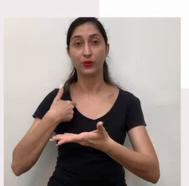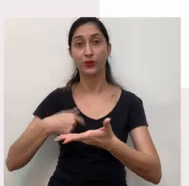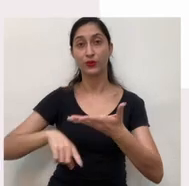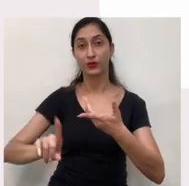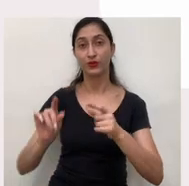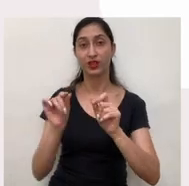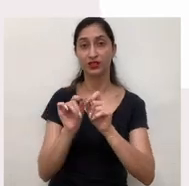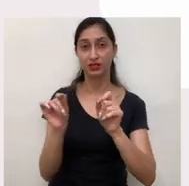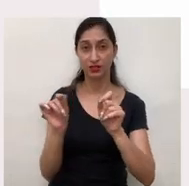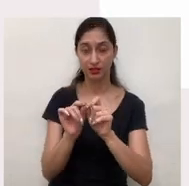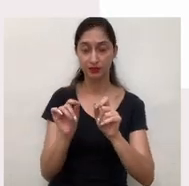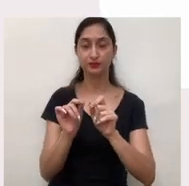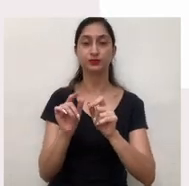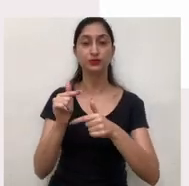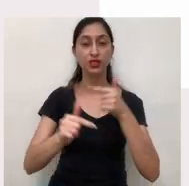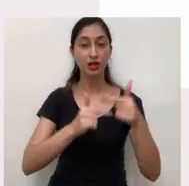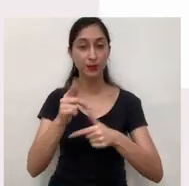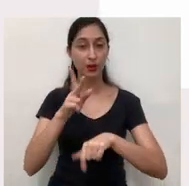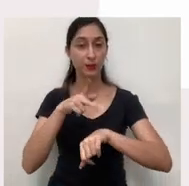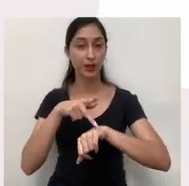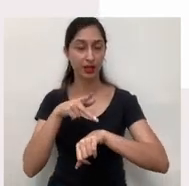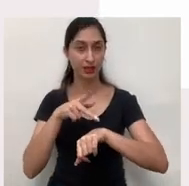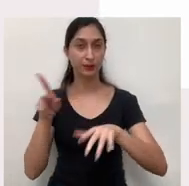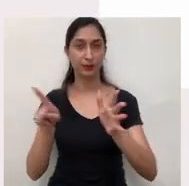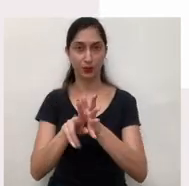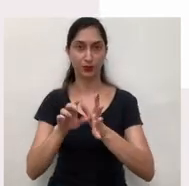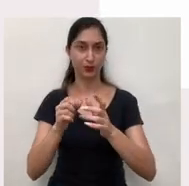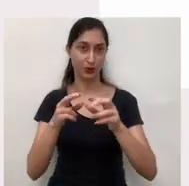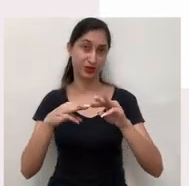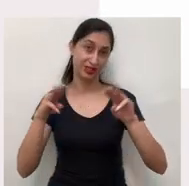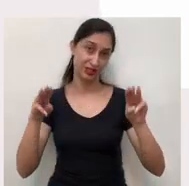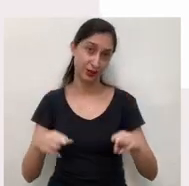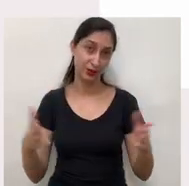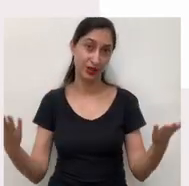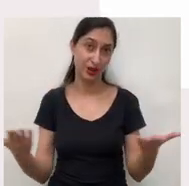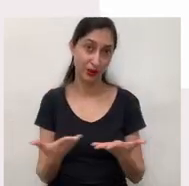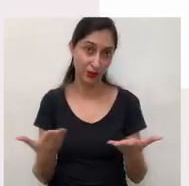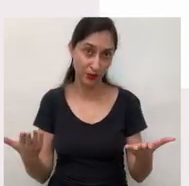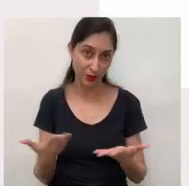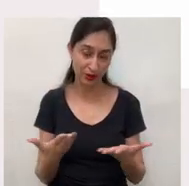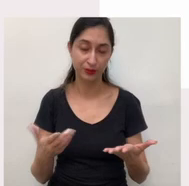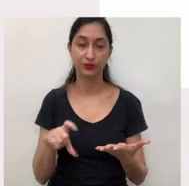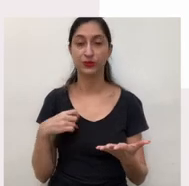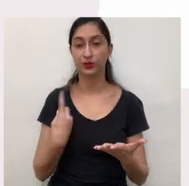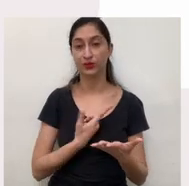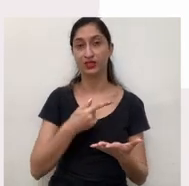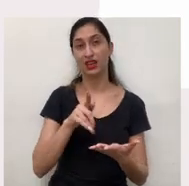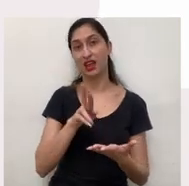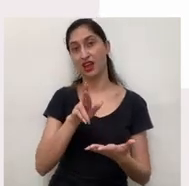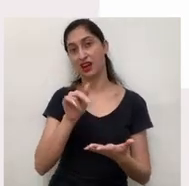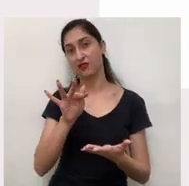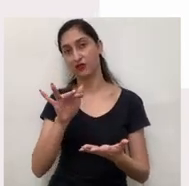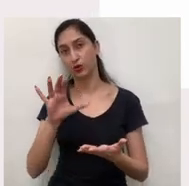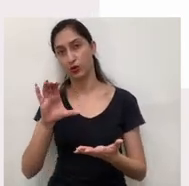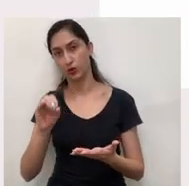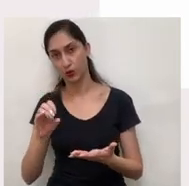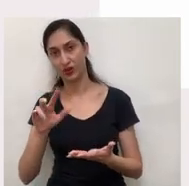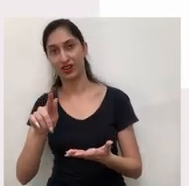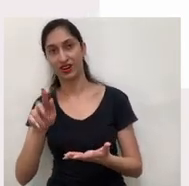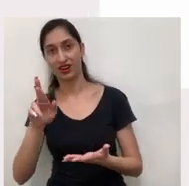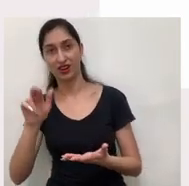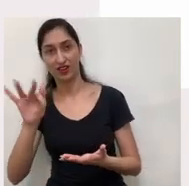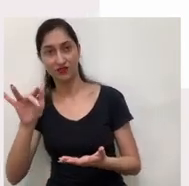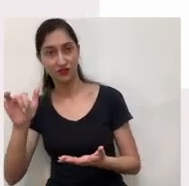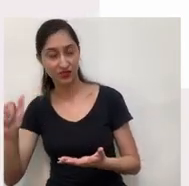museu, e agora pelo Marconi Carlos no Graficografia, onde o trabalho